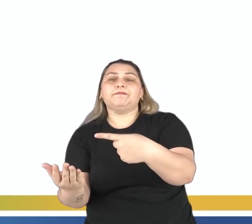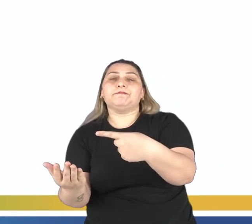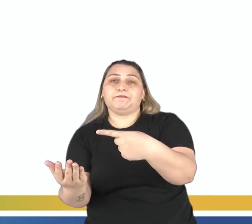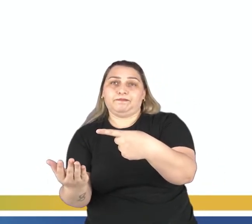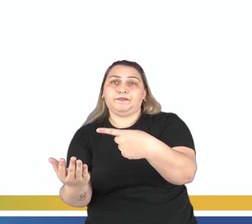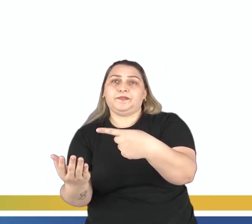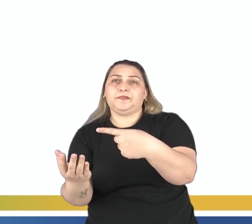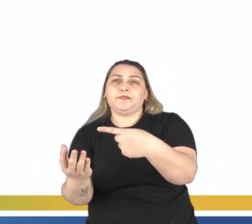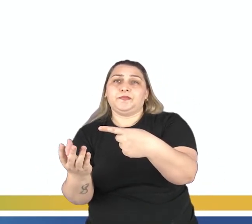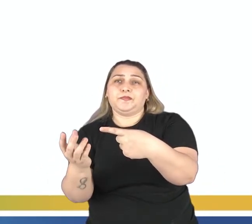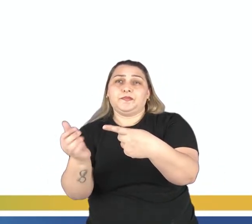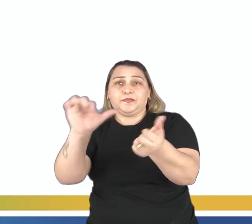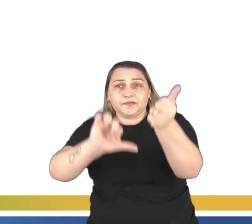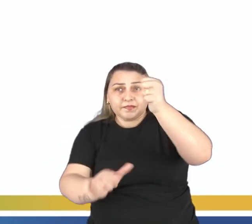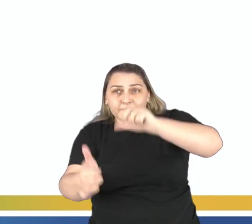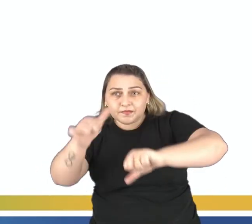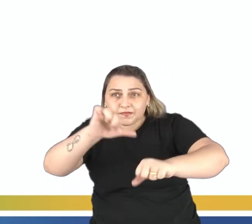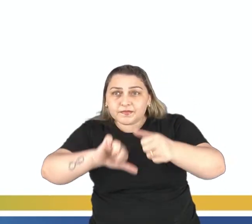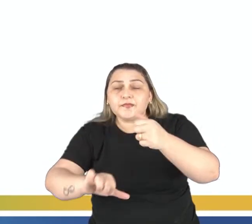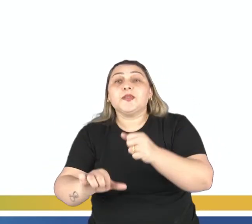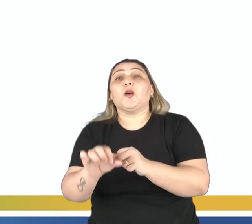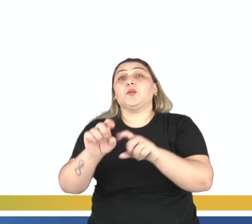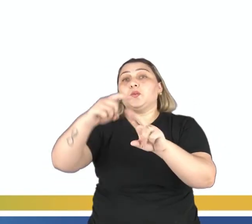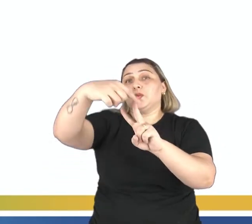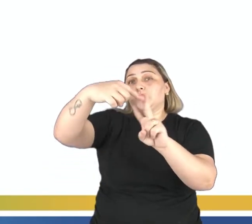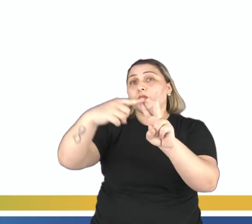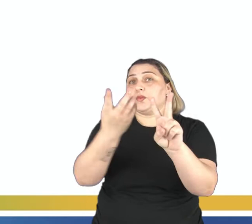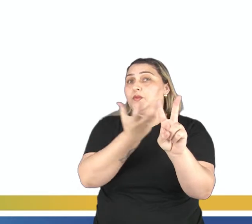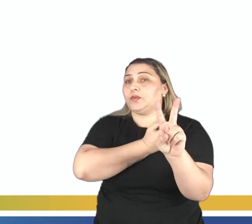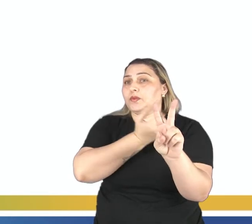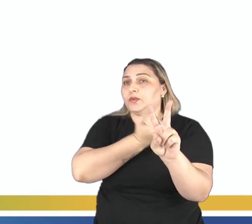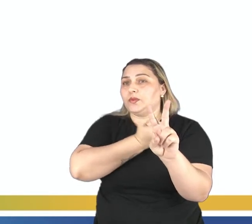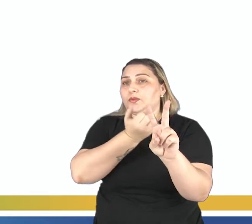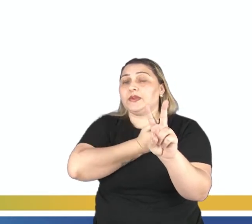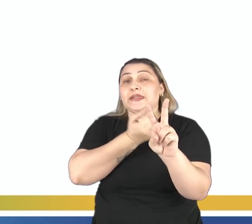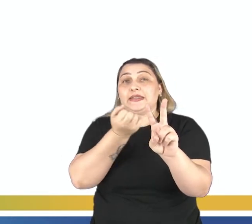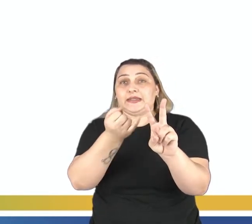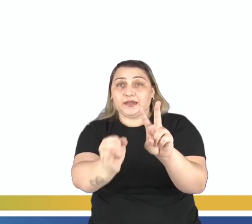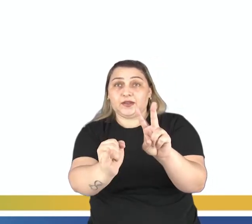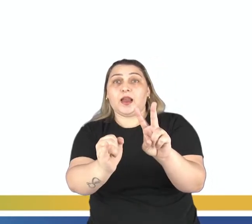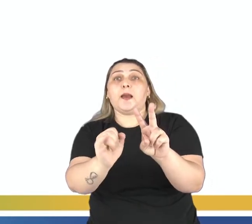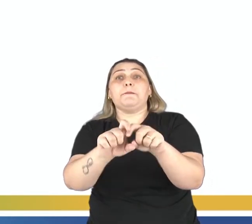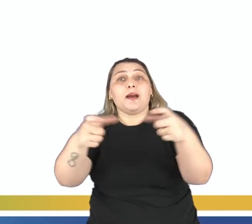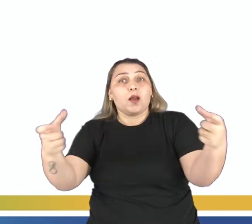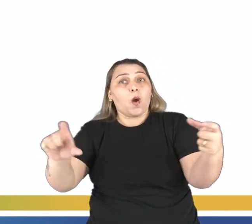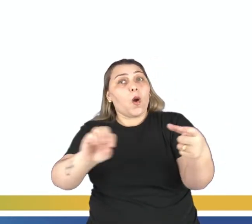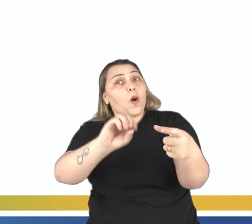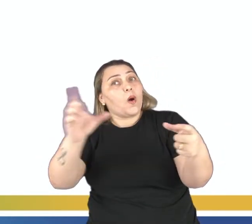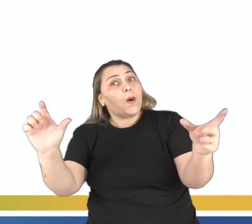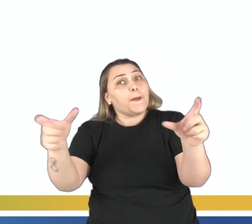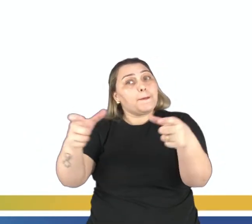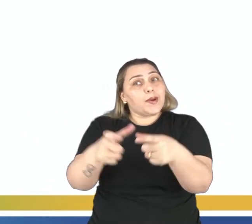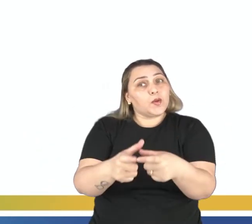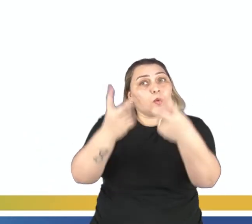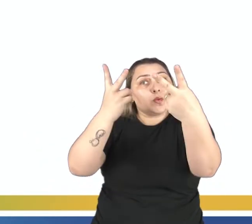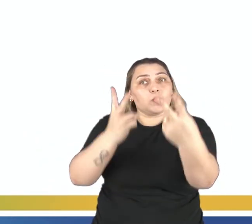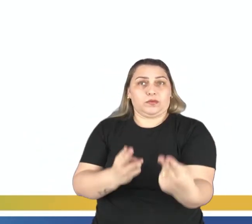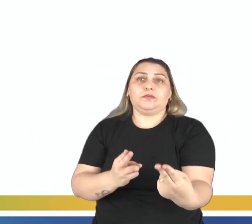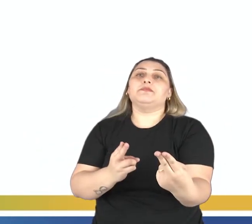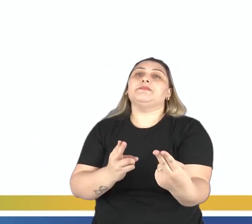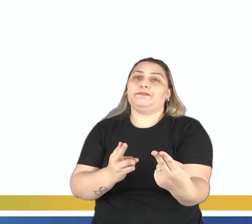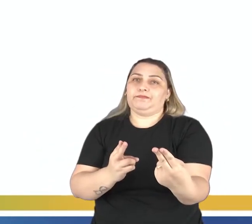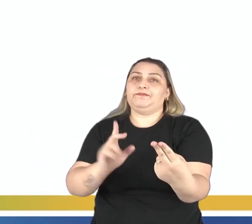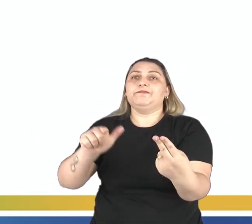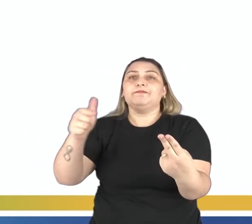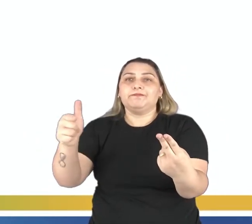A comparação entre frações é a verificação entre dois números, se um deles é maior, menor ou igual